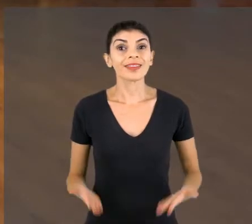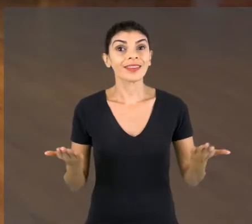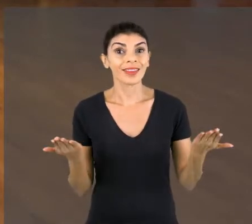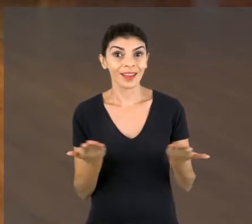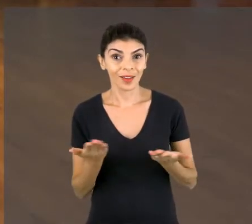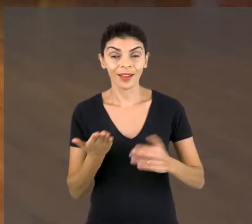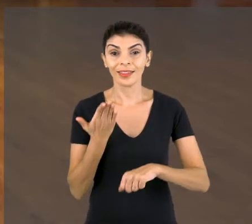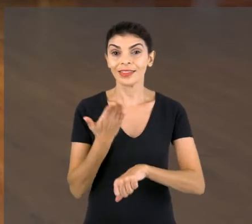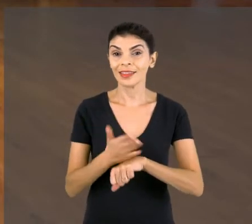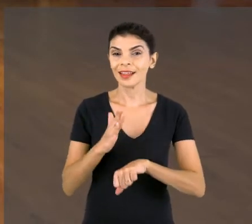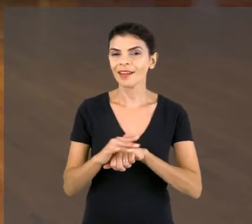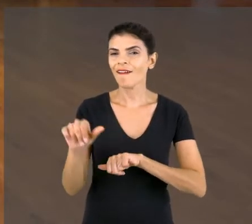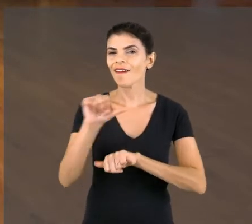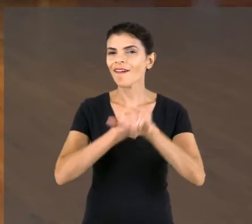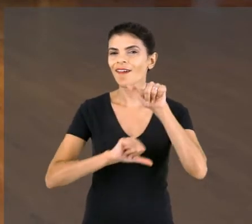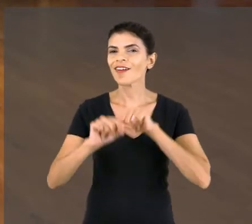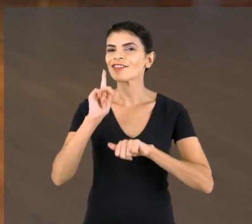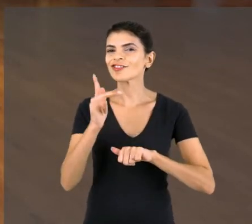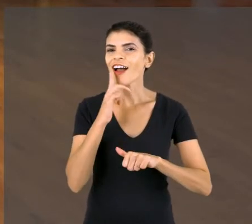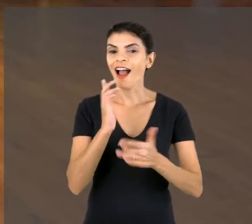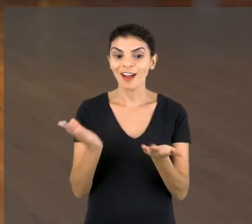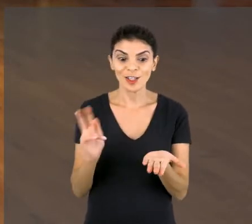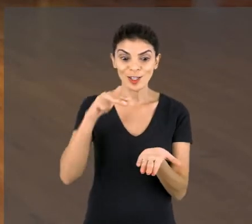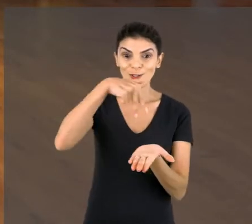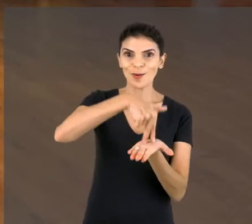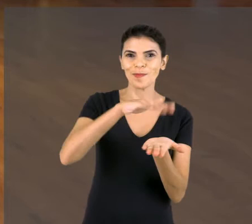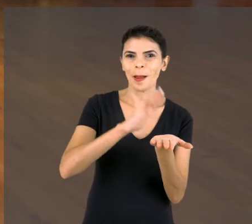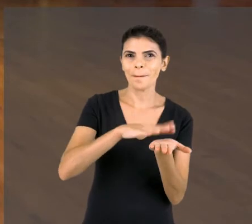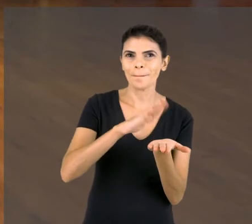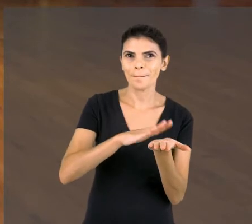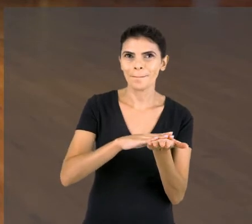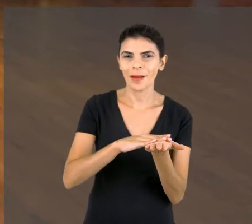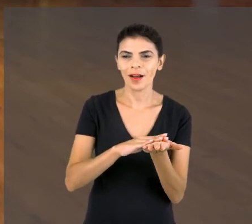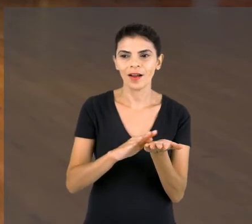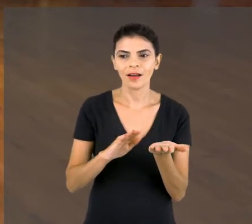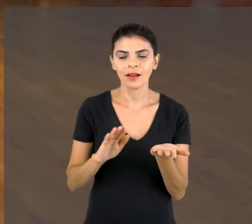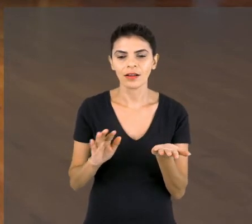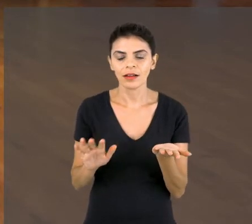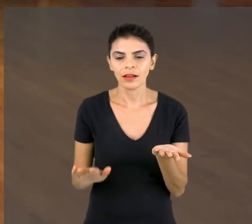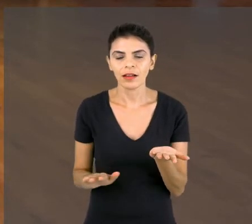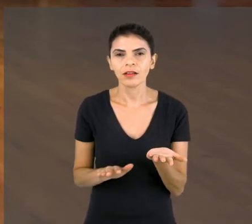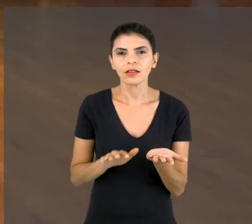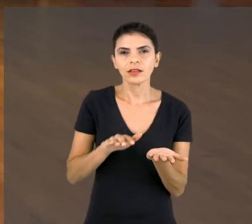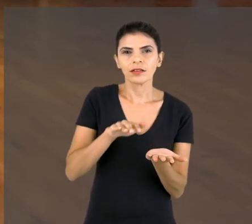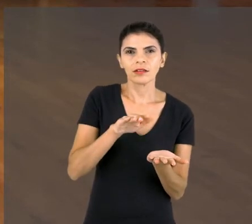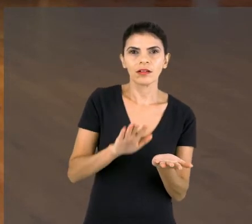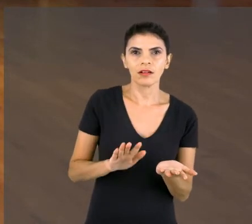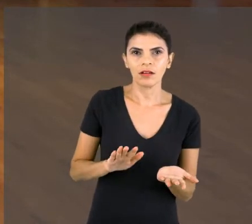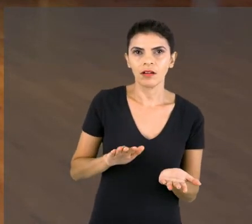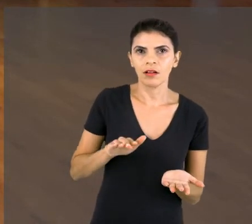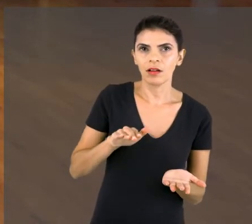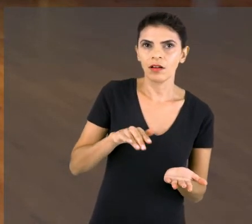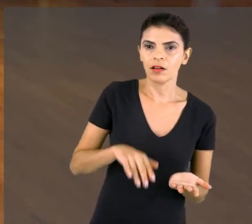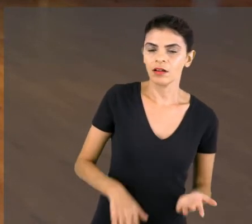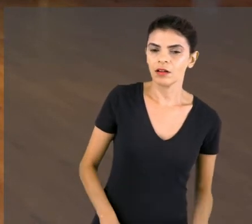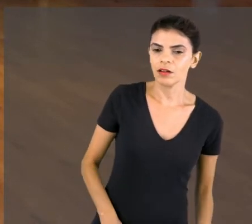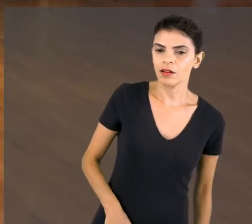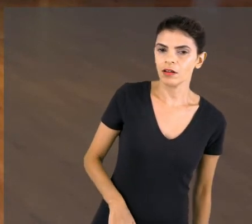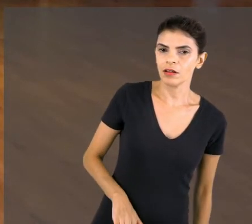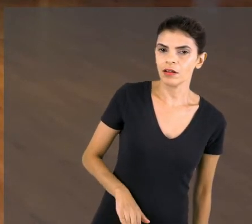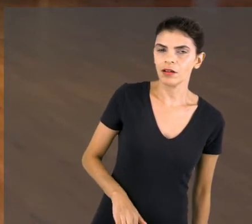E agora treina como se você já fosse subir nas mãos, fazendo uma transferência toda para um lado.